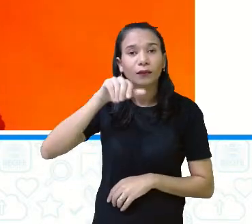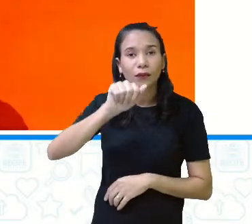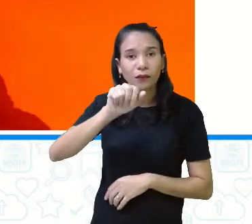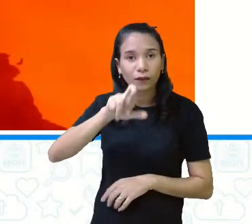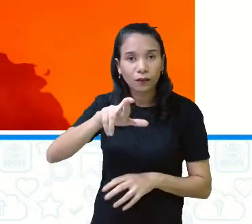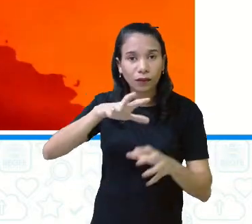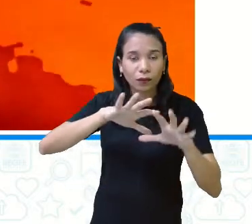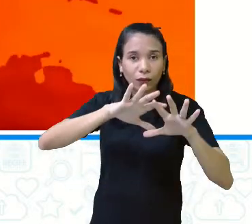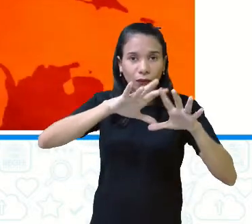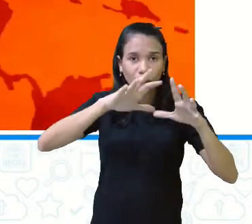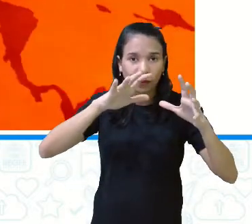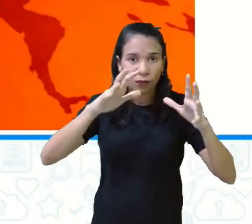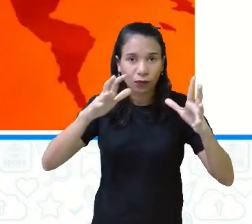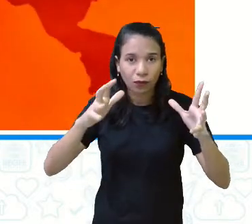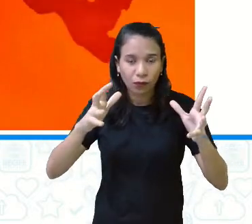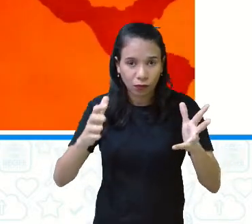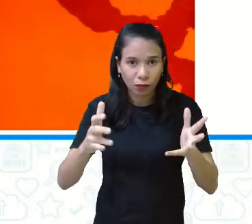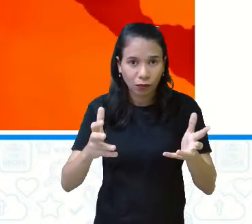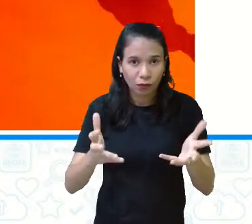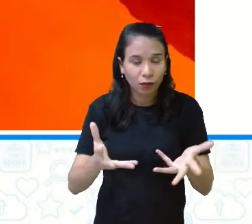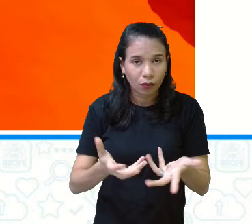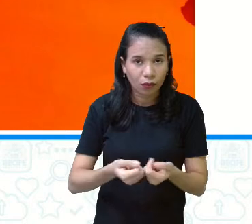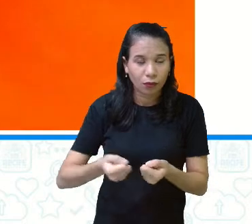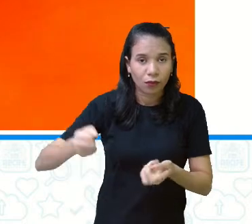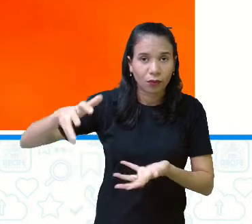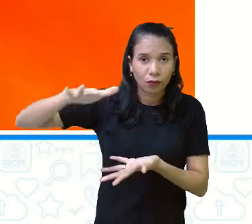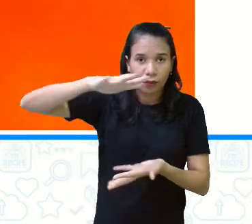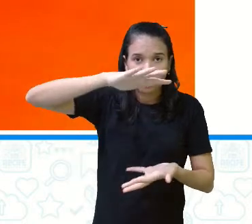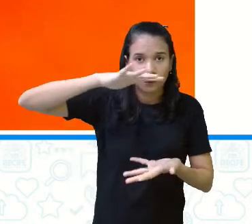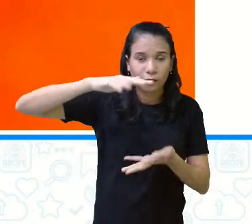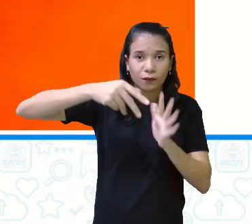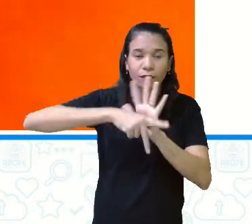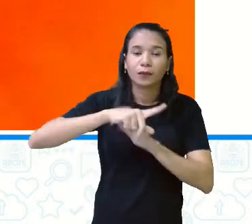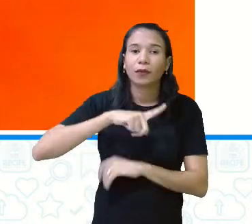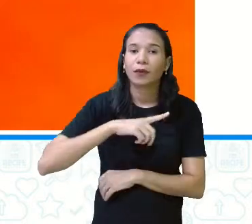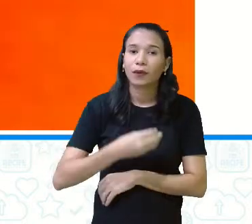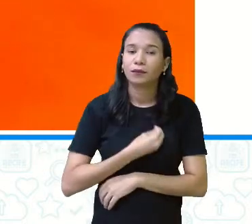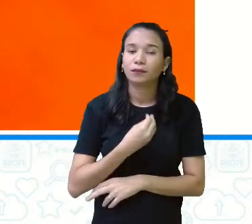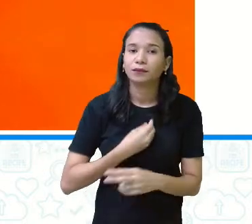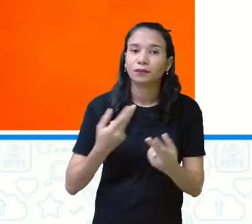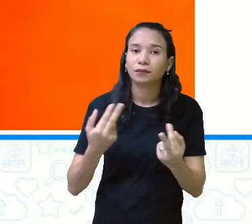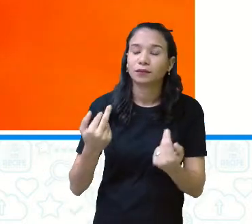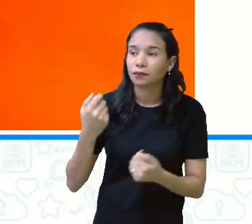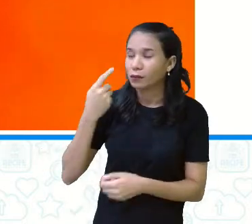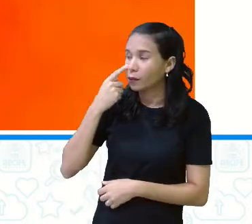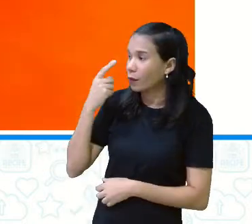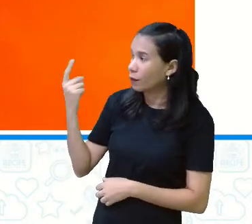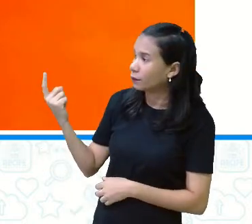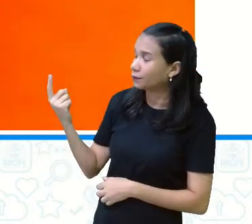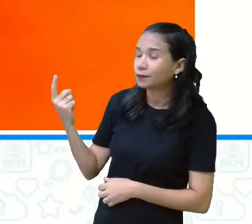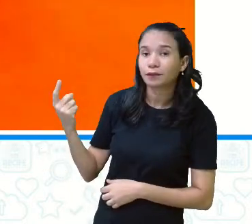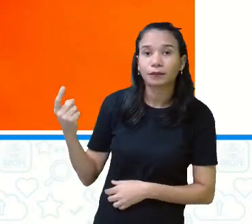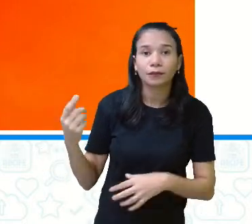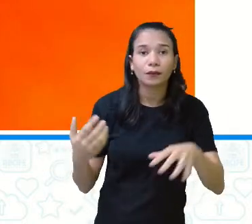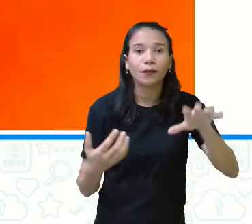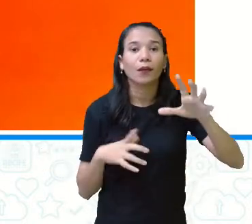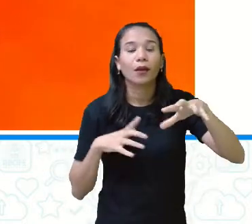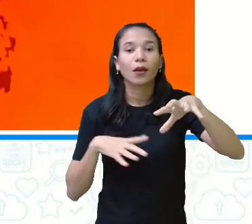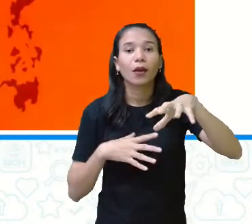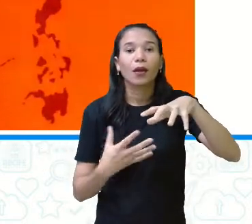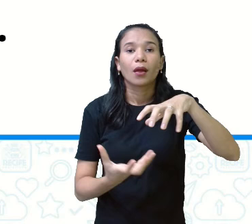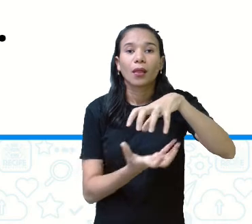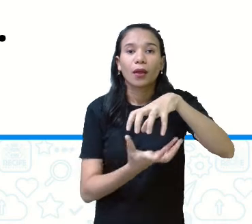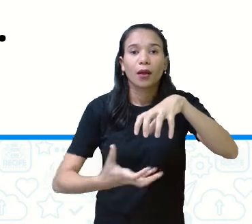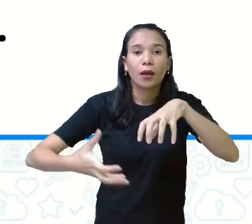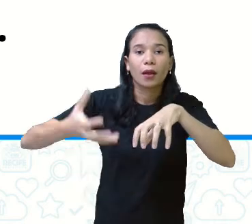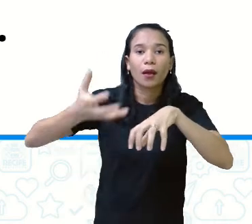Terra é a atmosfera. É como que estivesse assim, por conta do aumento desenfreado da temperatura